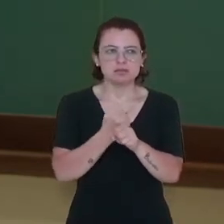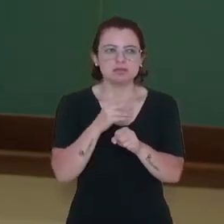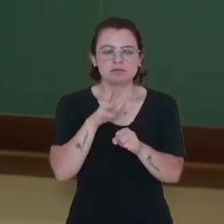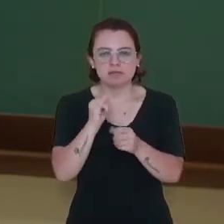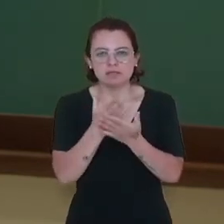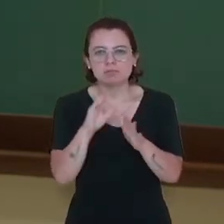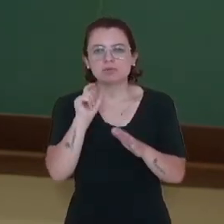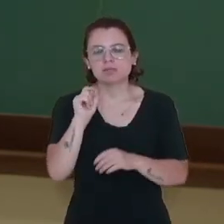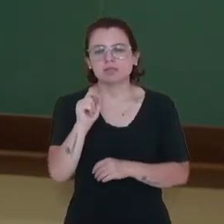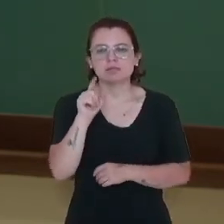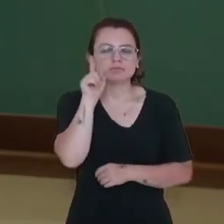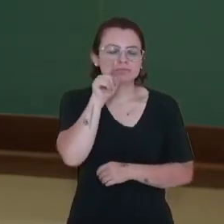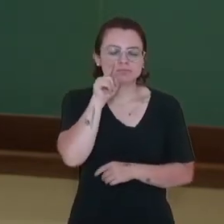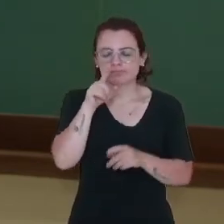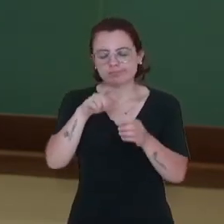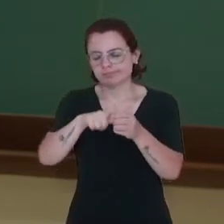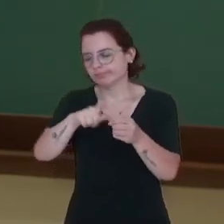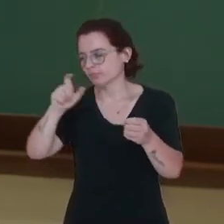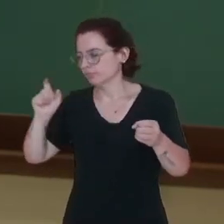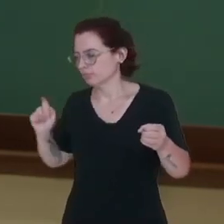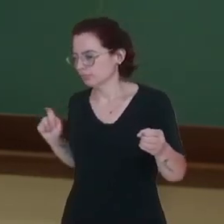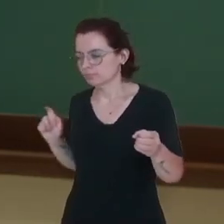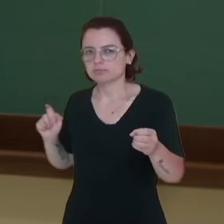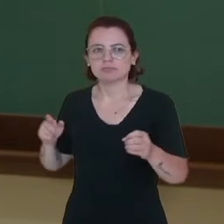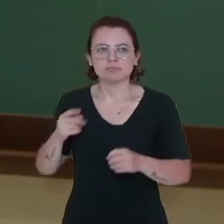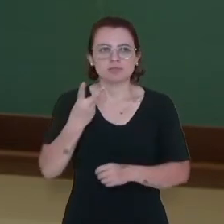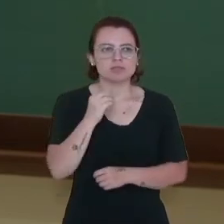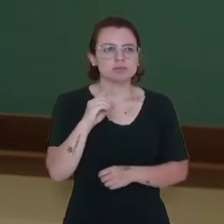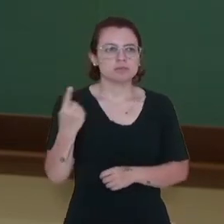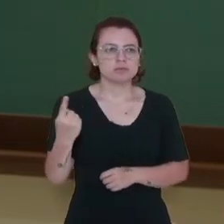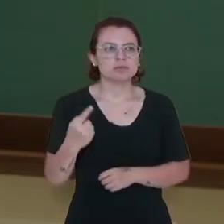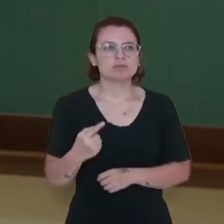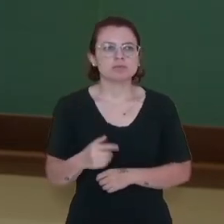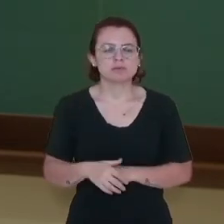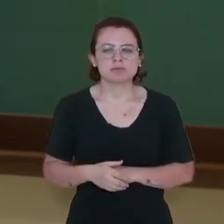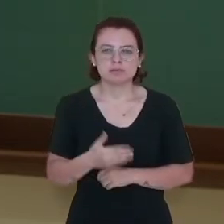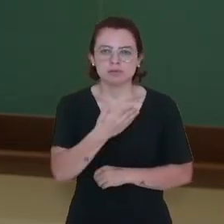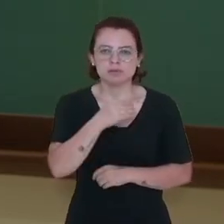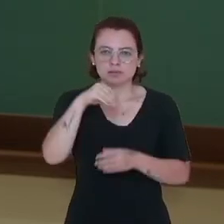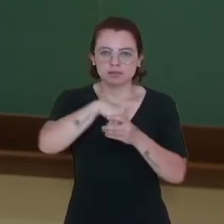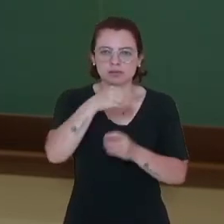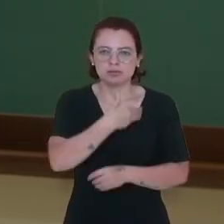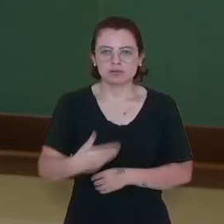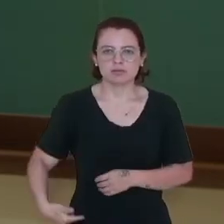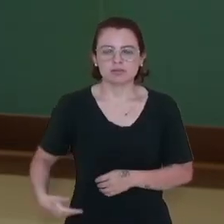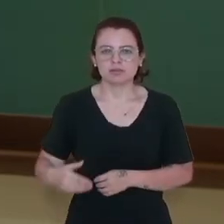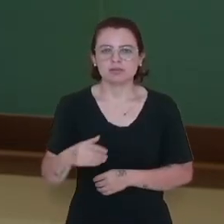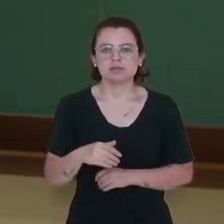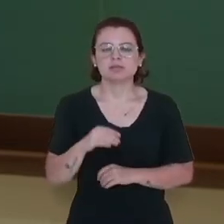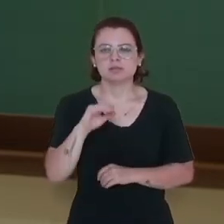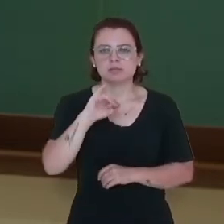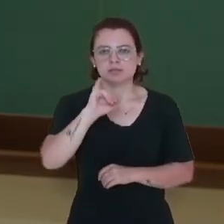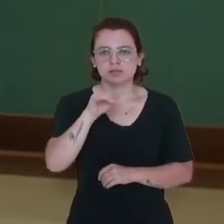acabou que os Estados Unidos se retiraram em 2001 daquele país durante o governo Joe Biden, ok?